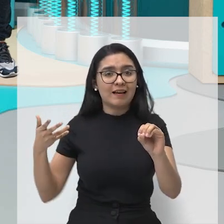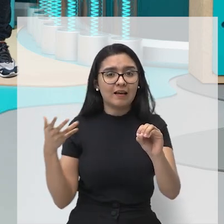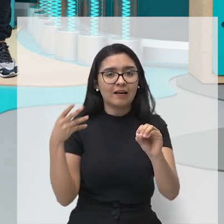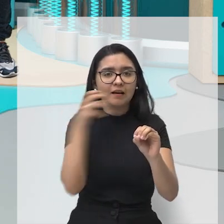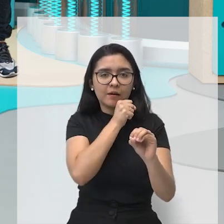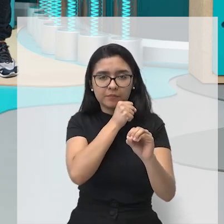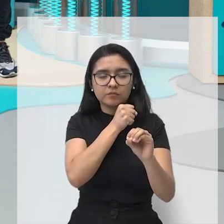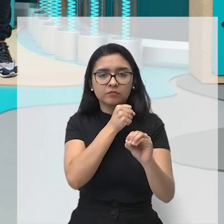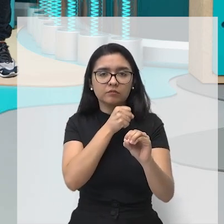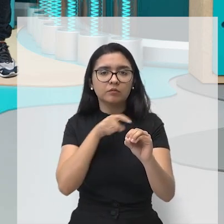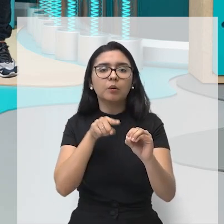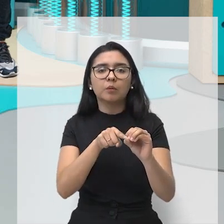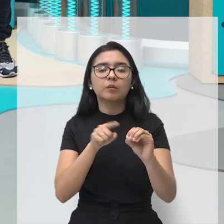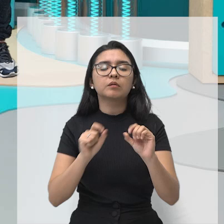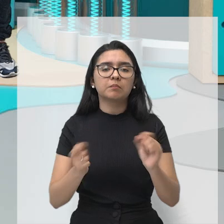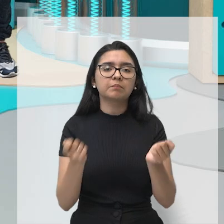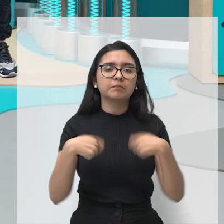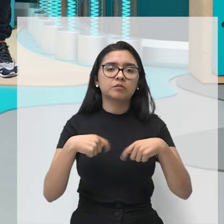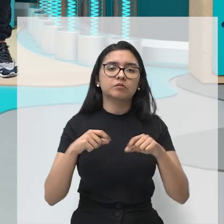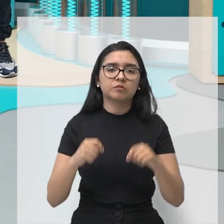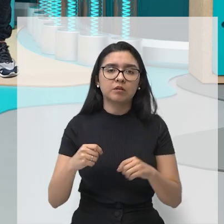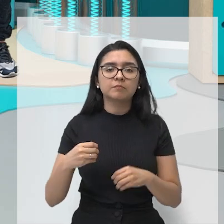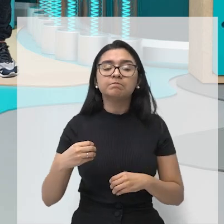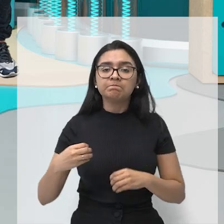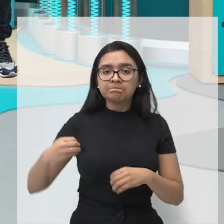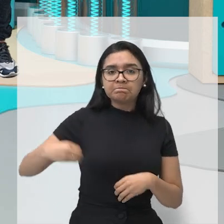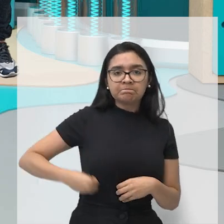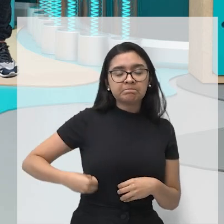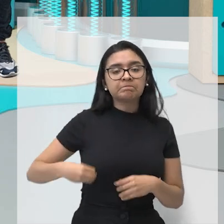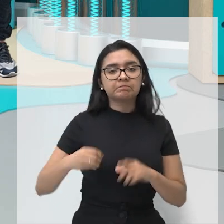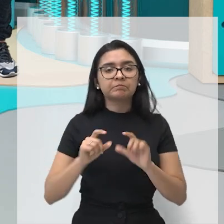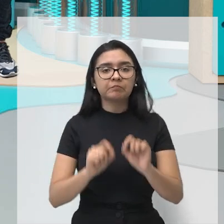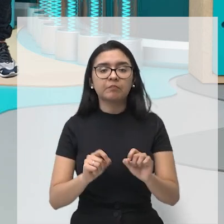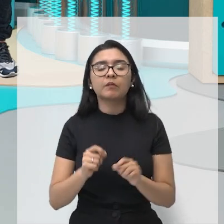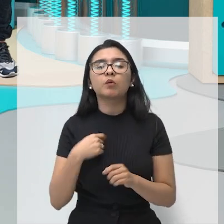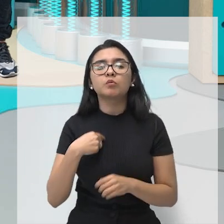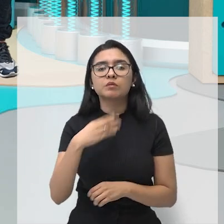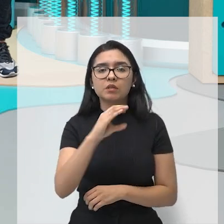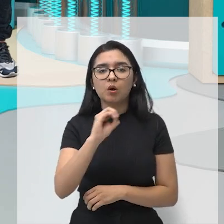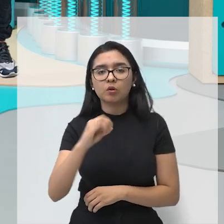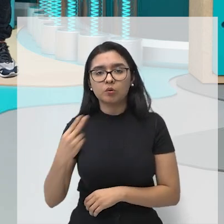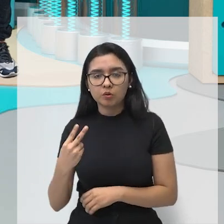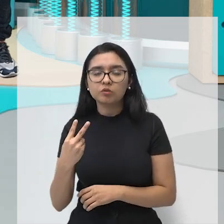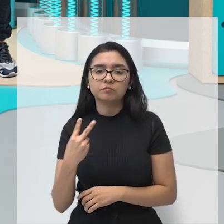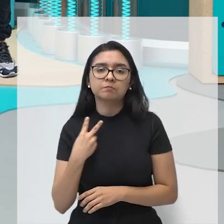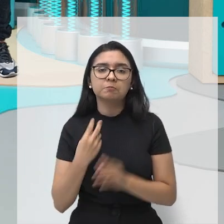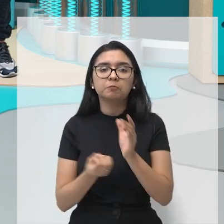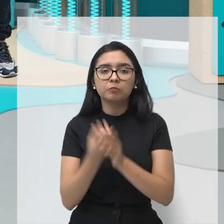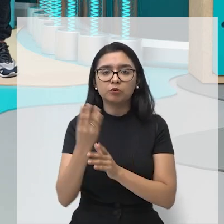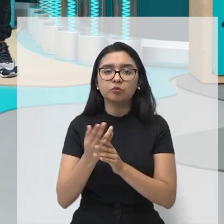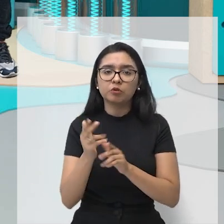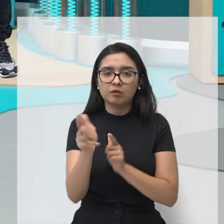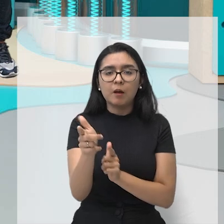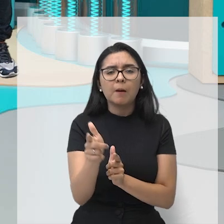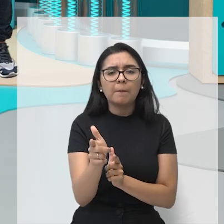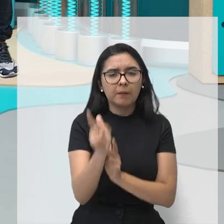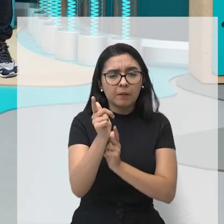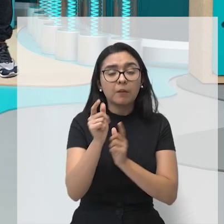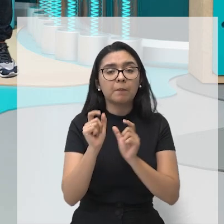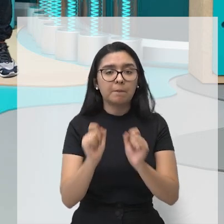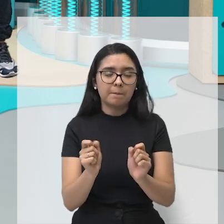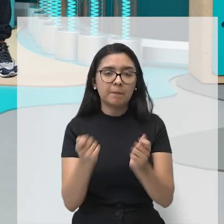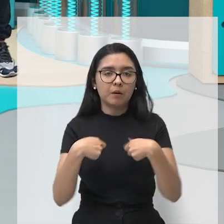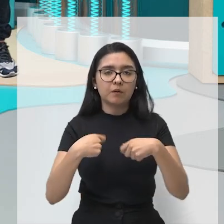ataque, do tiro, vai ocasionar, né? A pressão que o gás carbônico, o CO2, produz no marcador